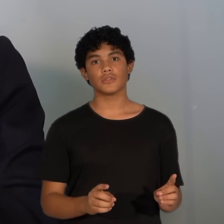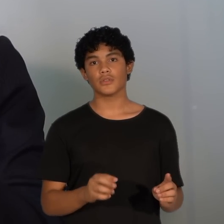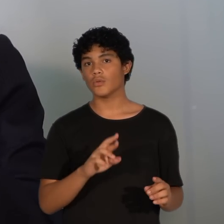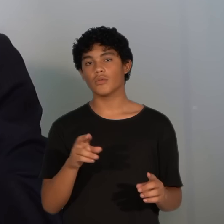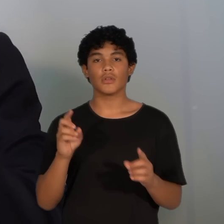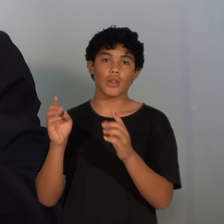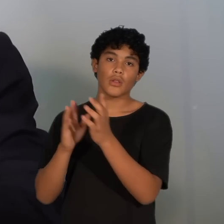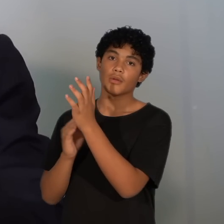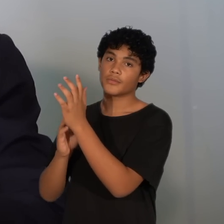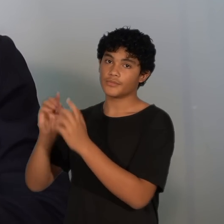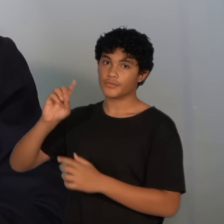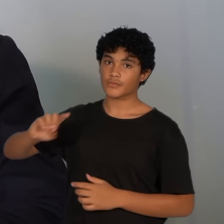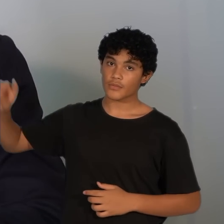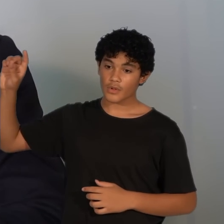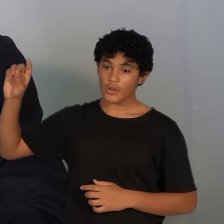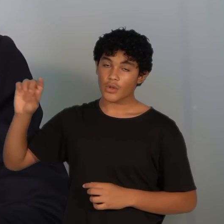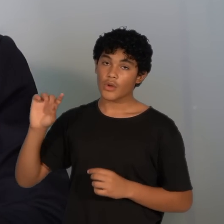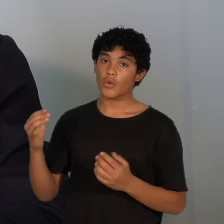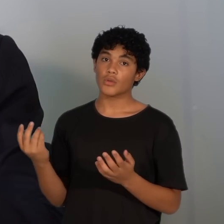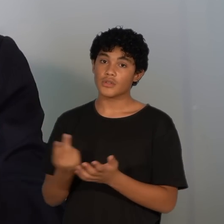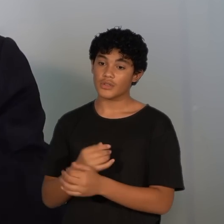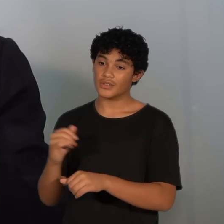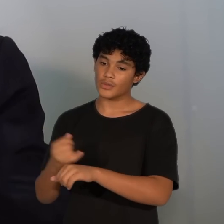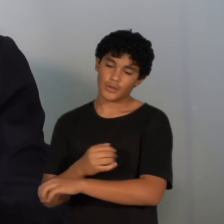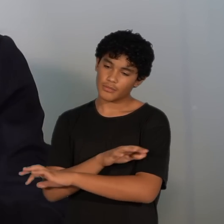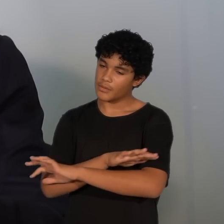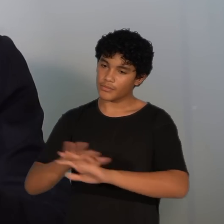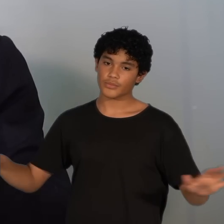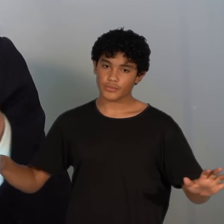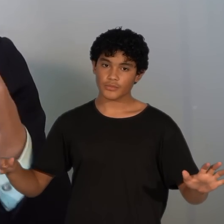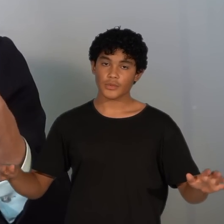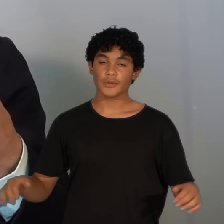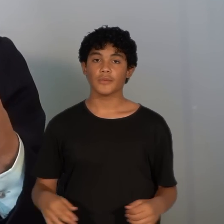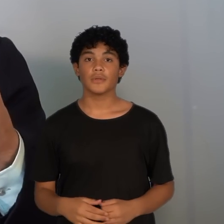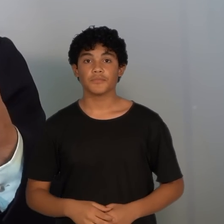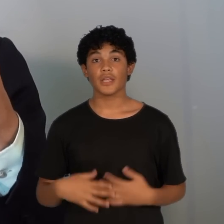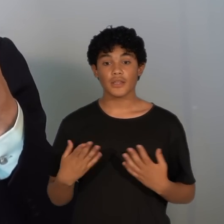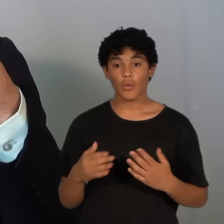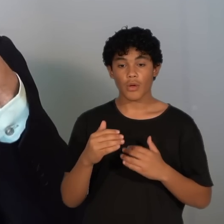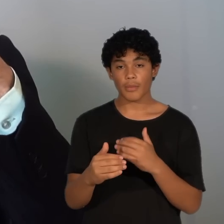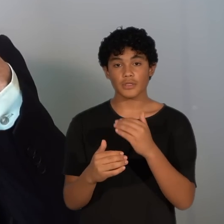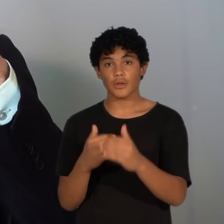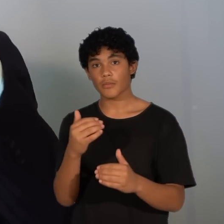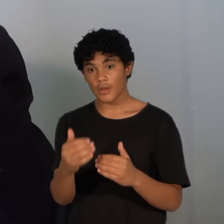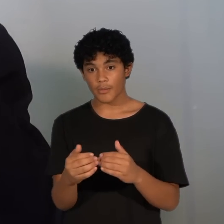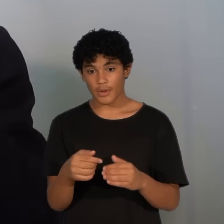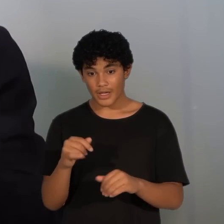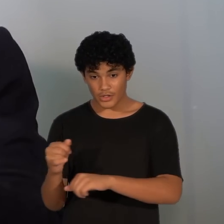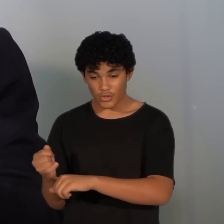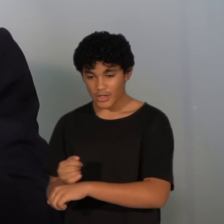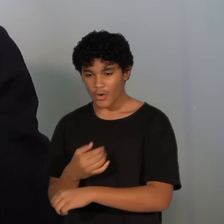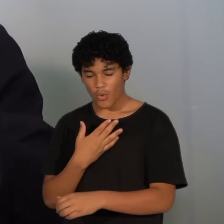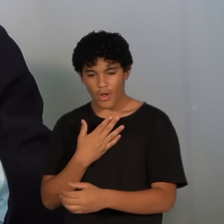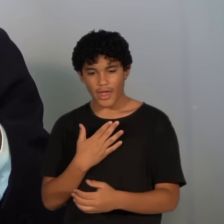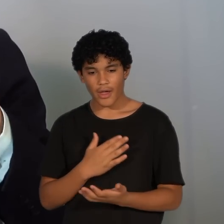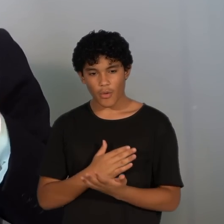a Jerusalém um basta total. Só que quando foi passando o tempo, esse preconceito foi sendo mais forte